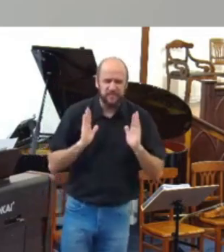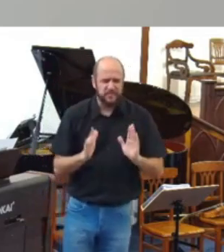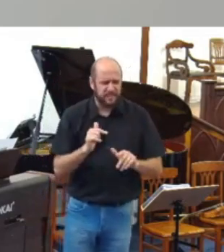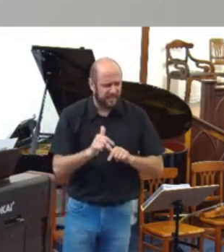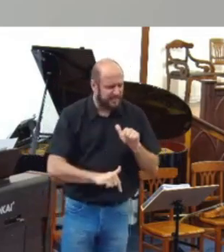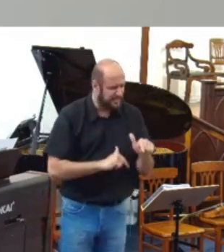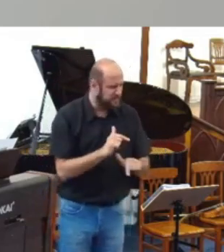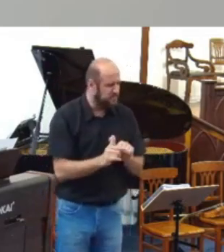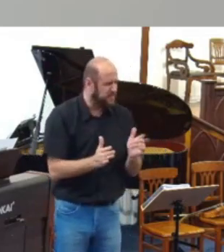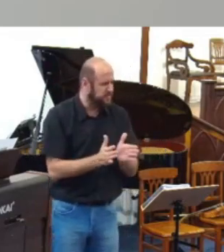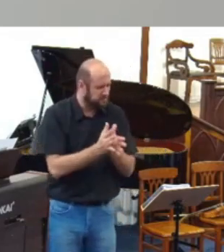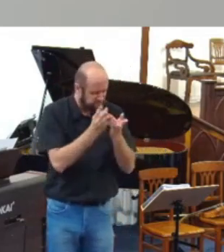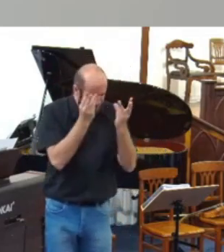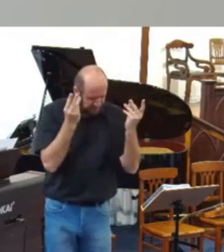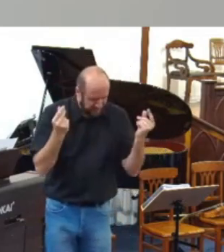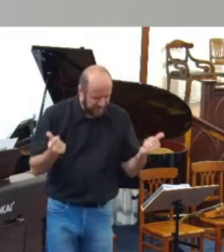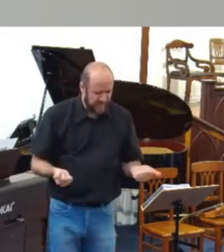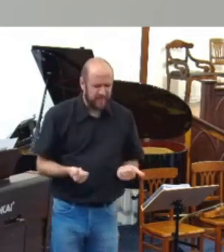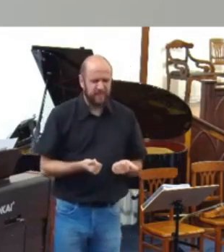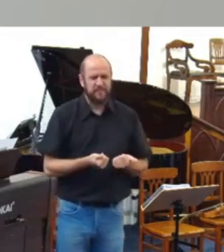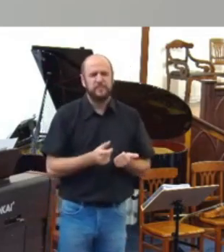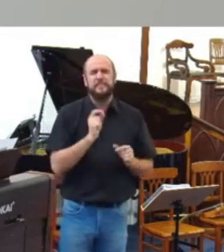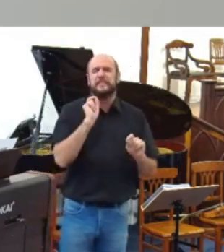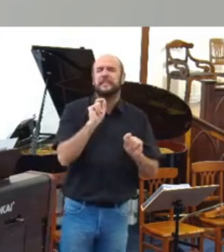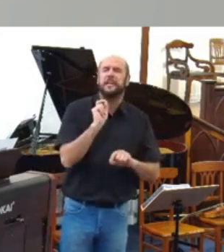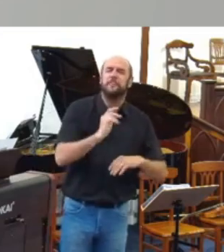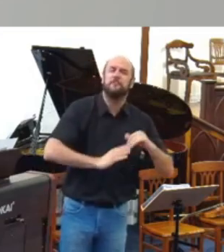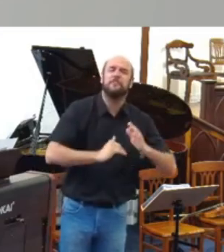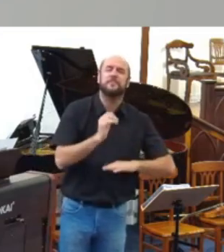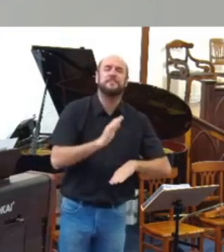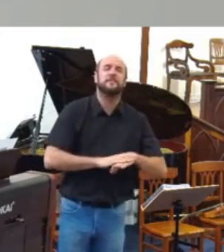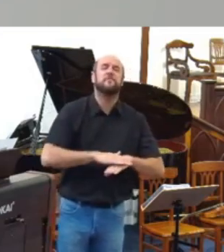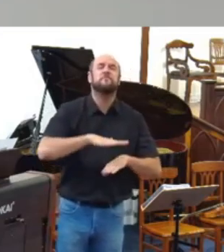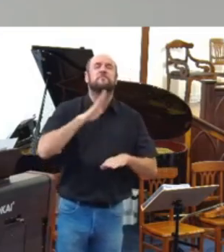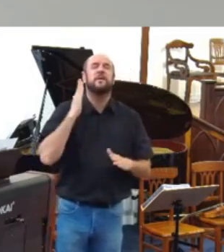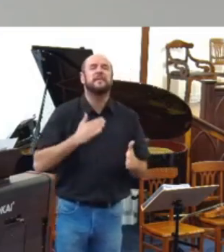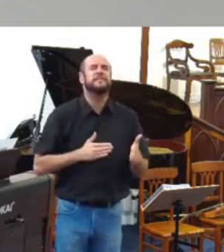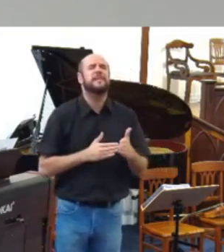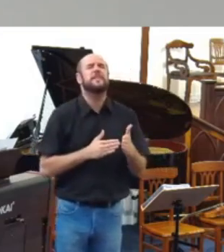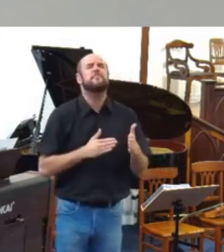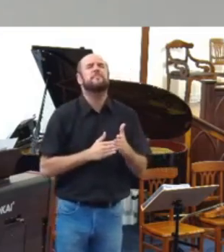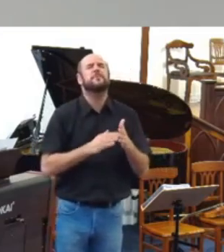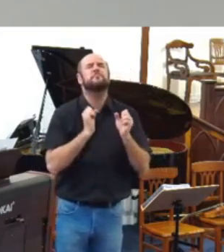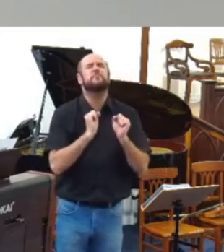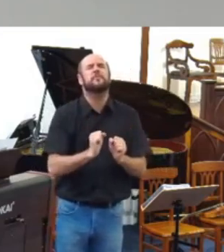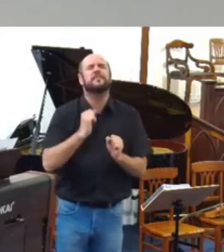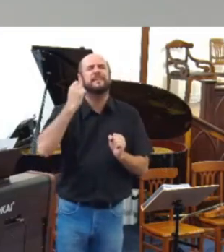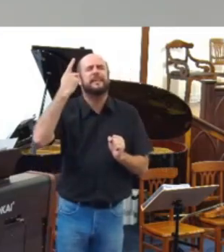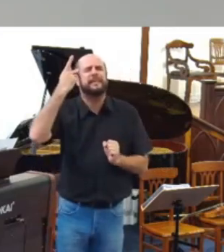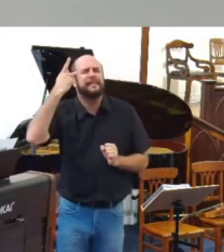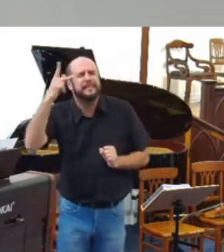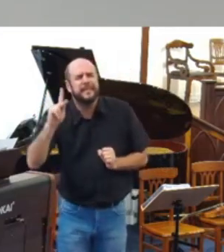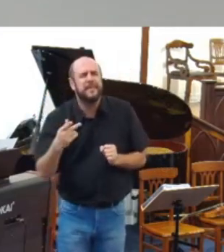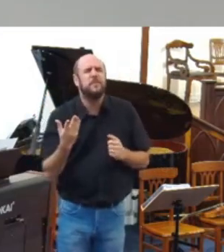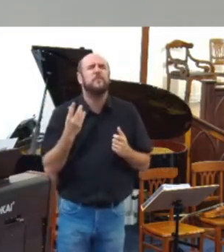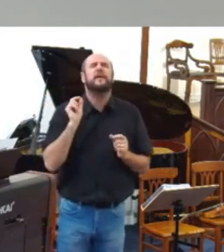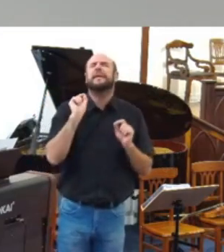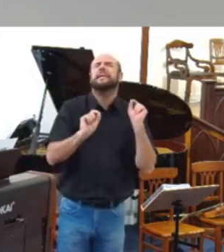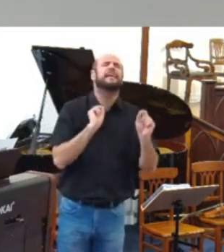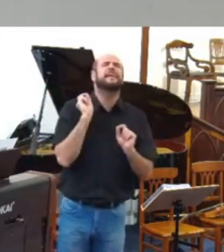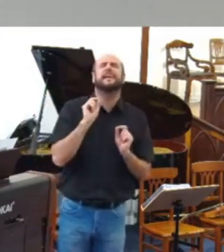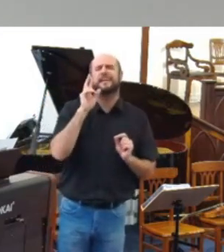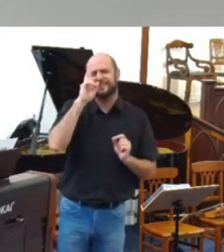tão magníficos, tão grandes. O que eles podem fazer mais? Qual é o limite do teu poder, Senhor?